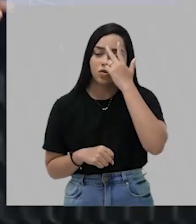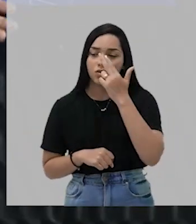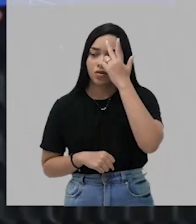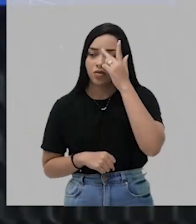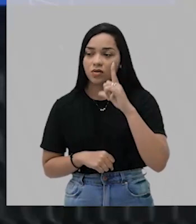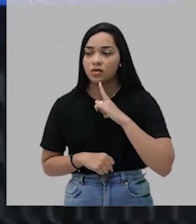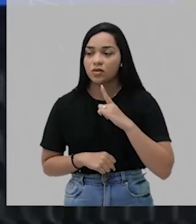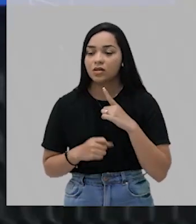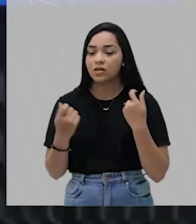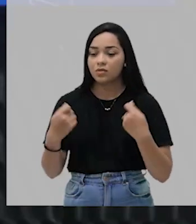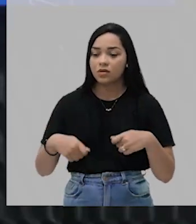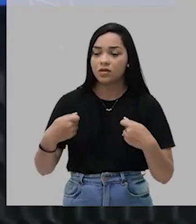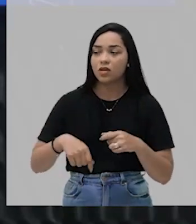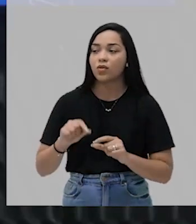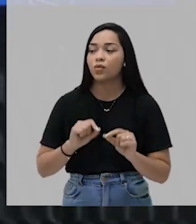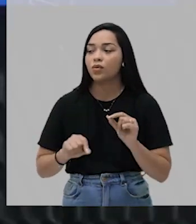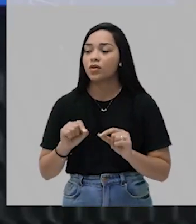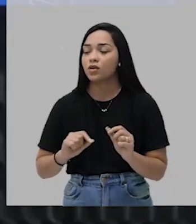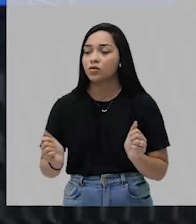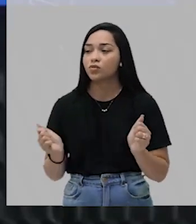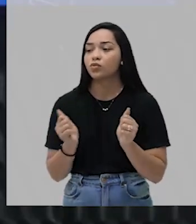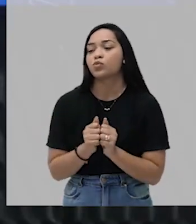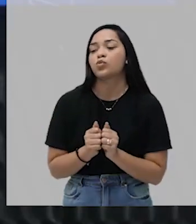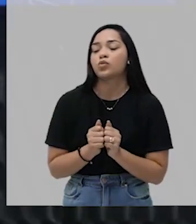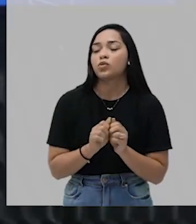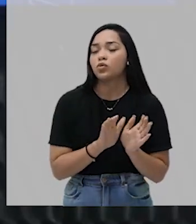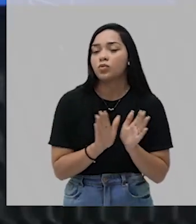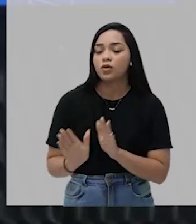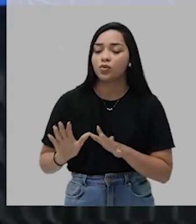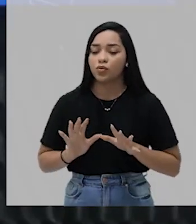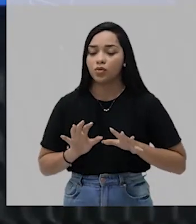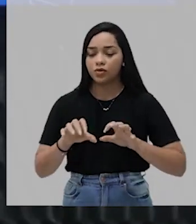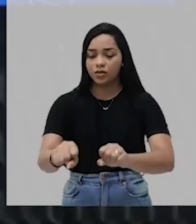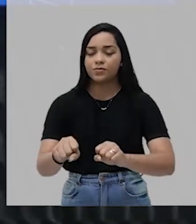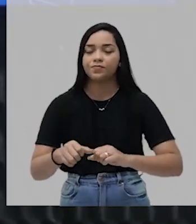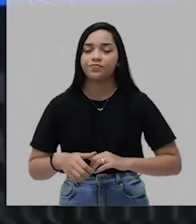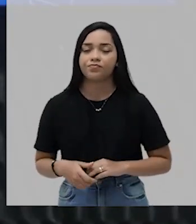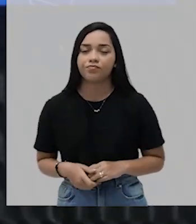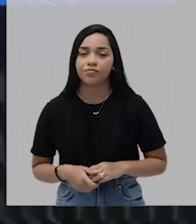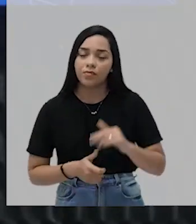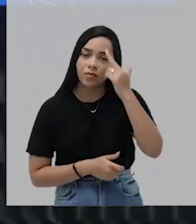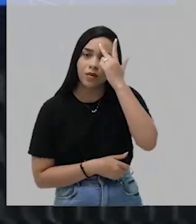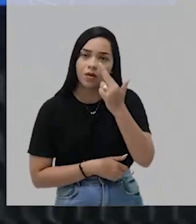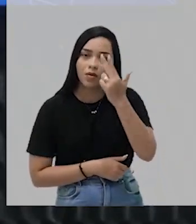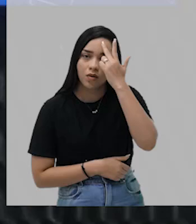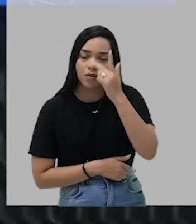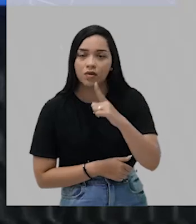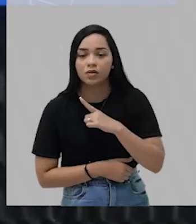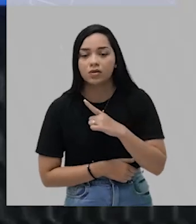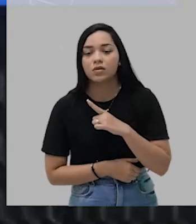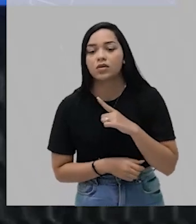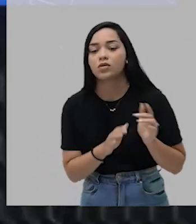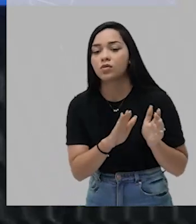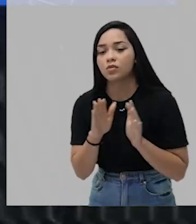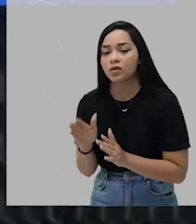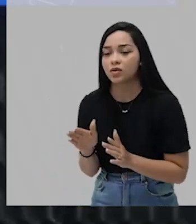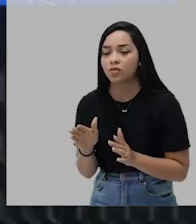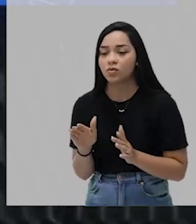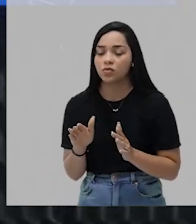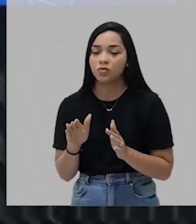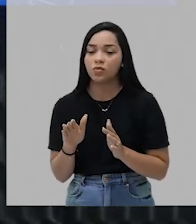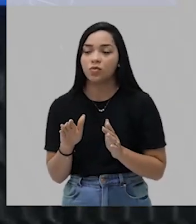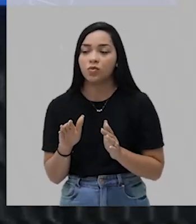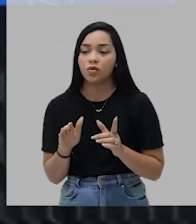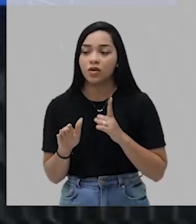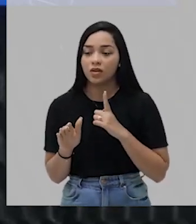existe a necessidade disso acontecer desde o período colonial. Historicamente, desde o período colonial, aqui